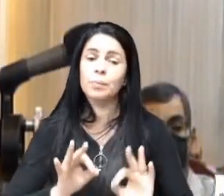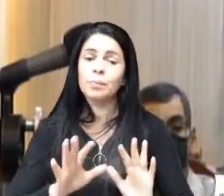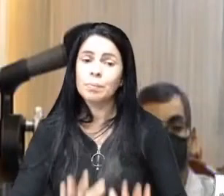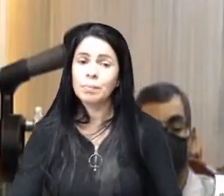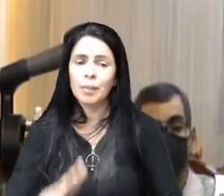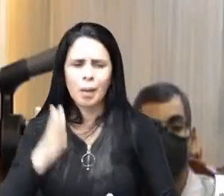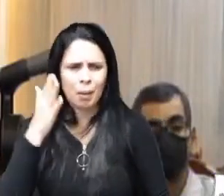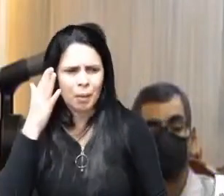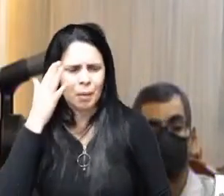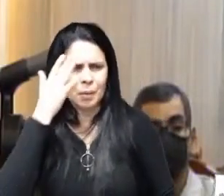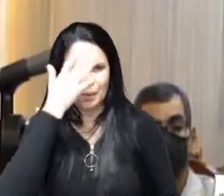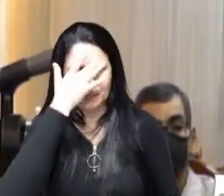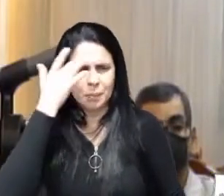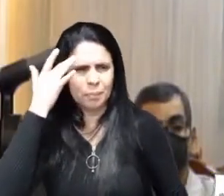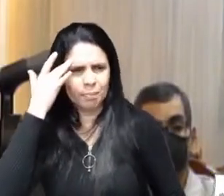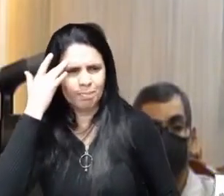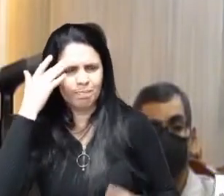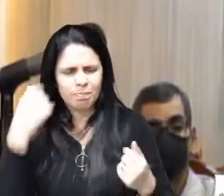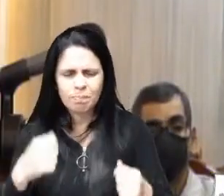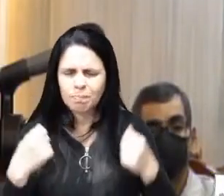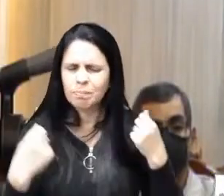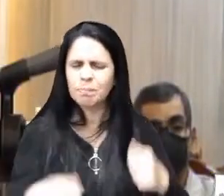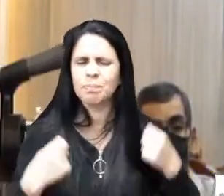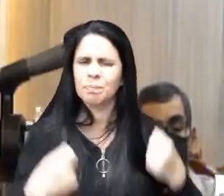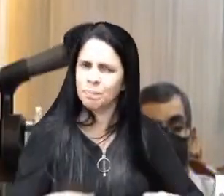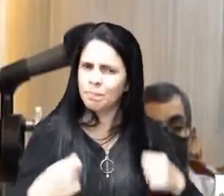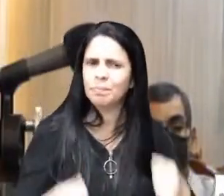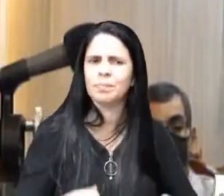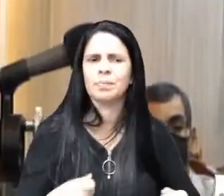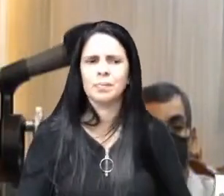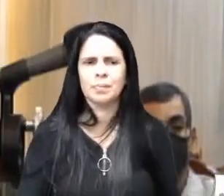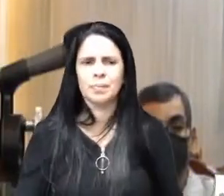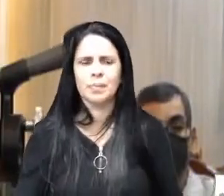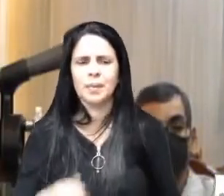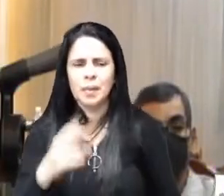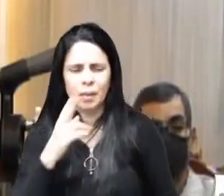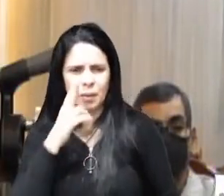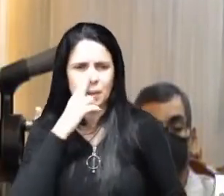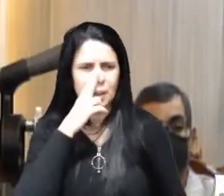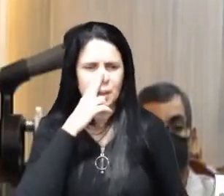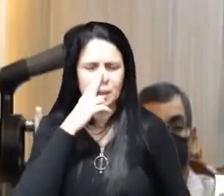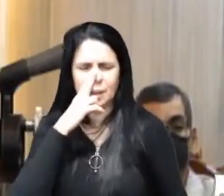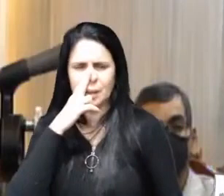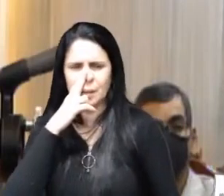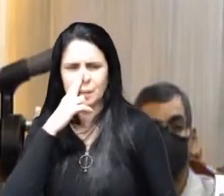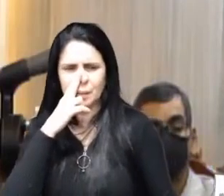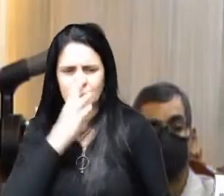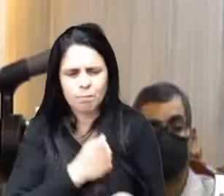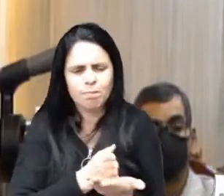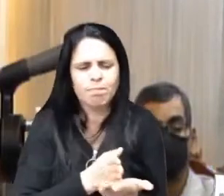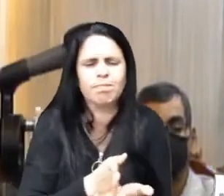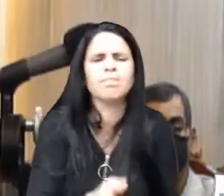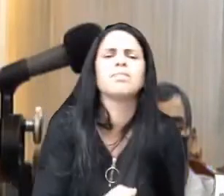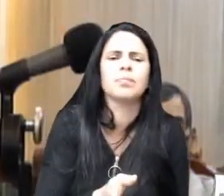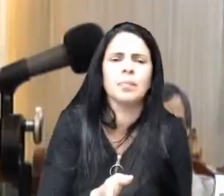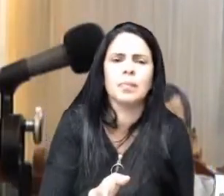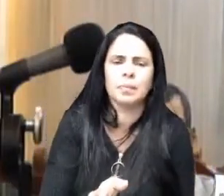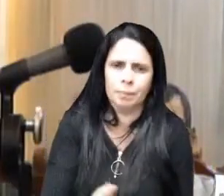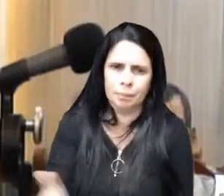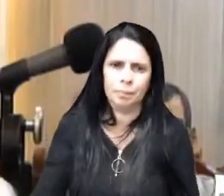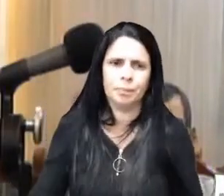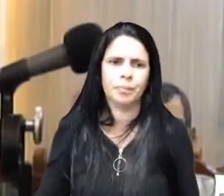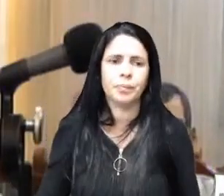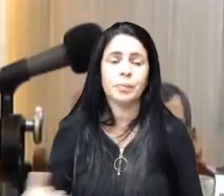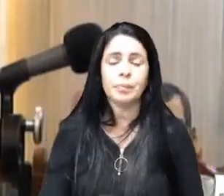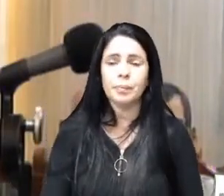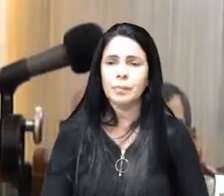A igreja está cheia de fruto, mas tem fruto verde, tem fruto de todo jeito. Mas se Deus mandar a chuva